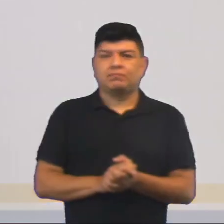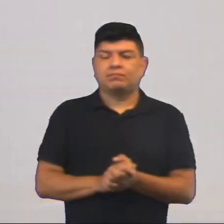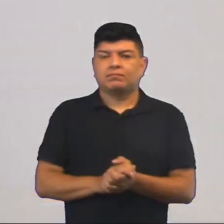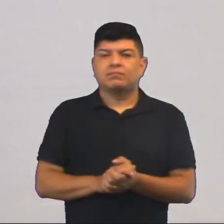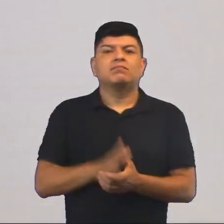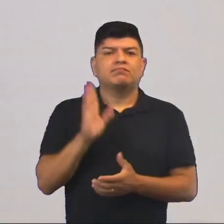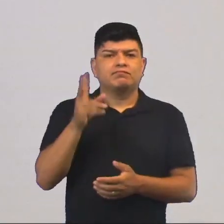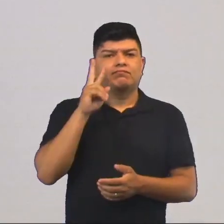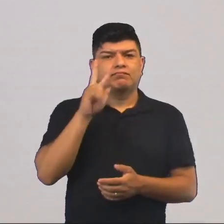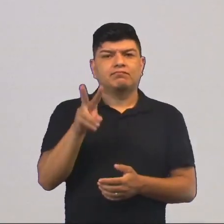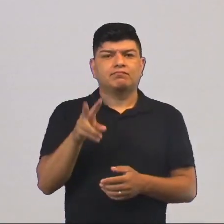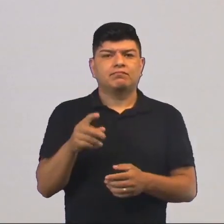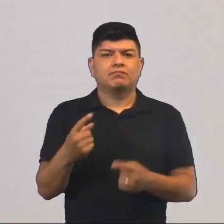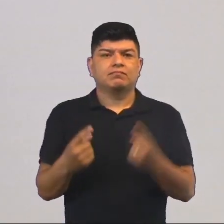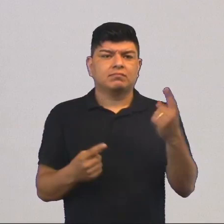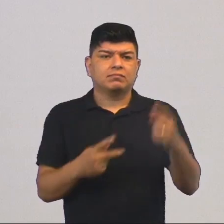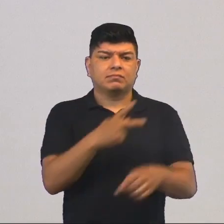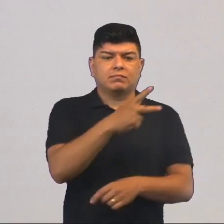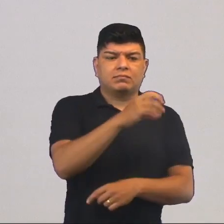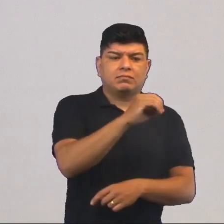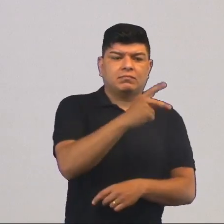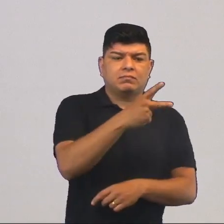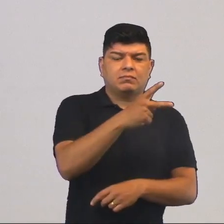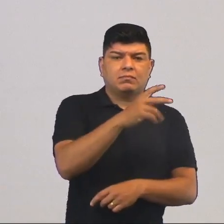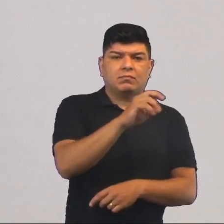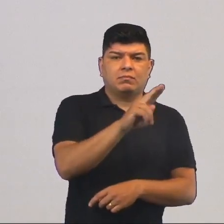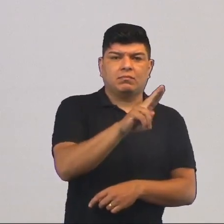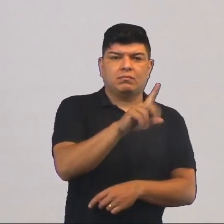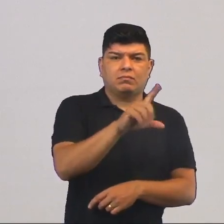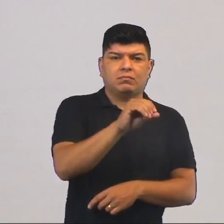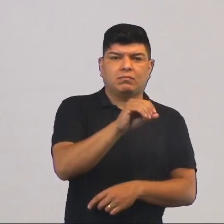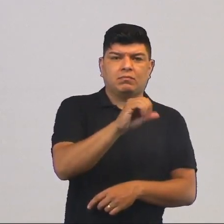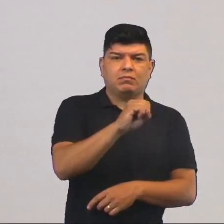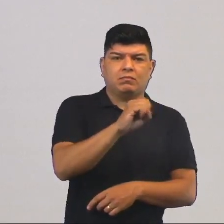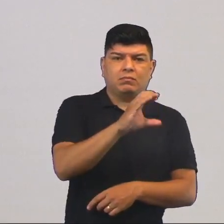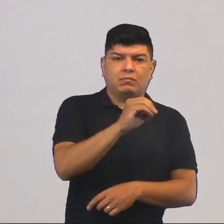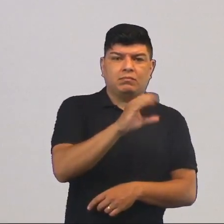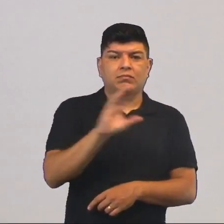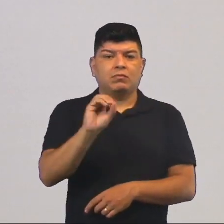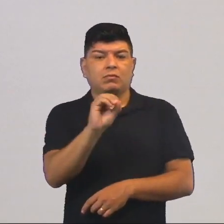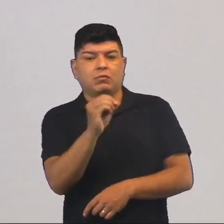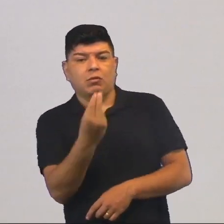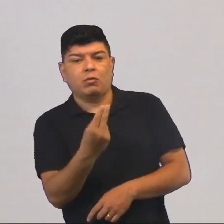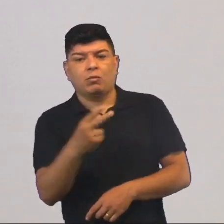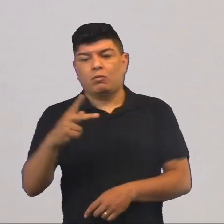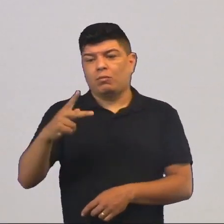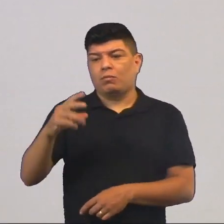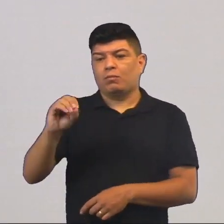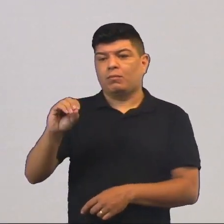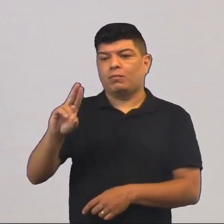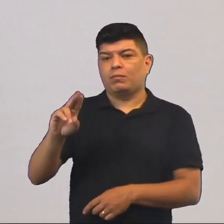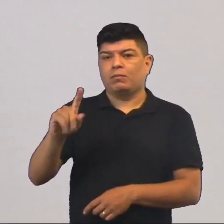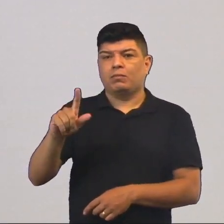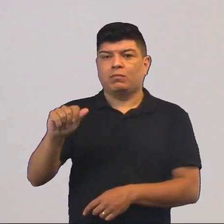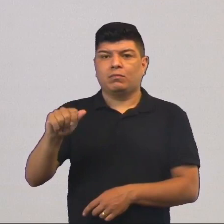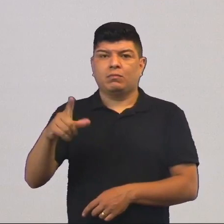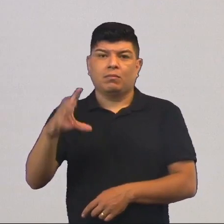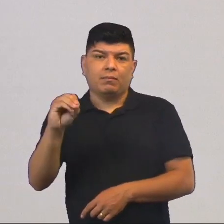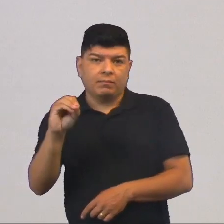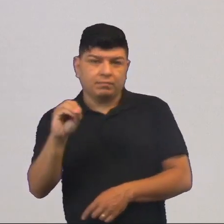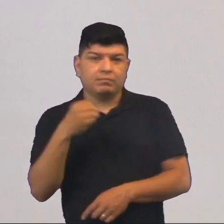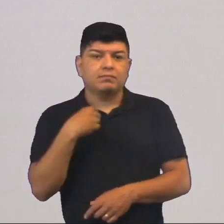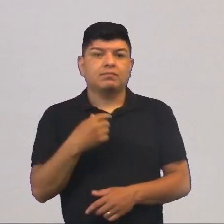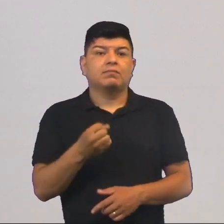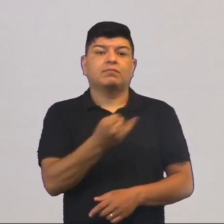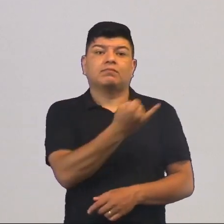já deve ter ouvido falar nesses dois termos, populoso e povoado. Quando eu falo que um país é populoso, eu estou falando da quantidade de população, de